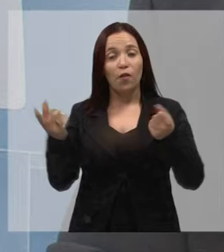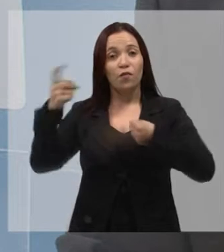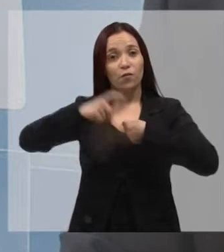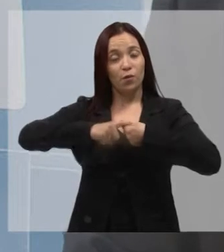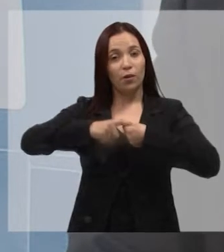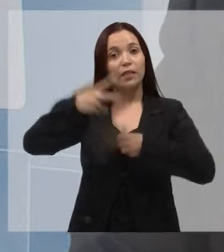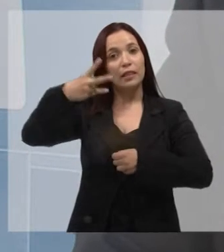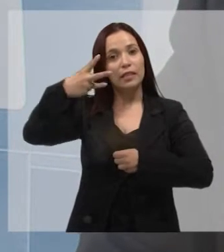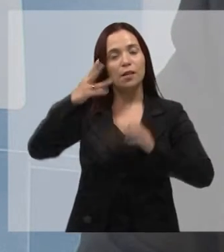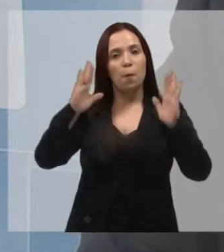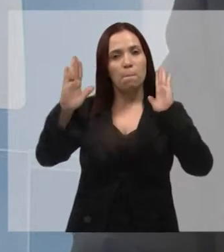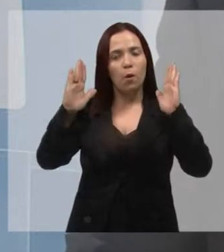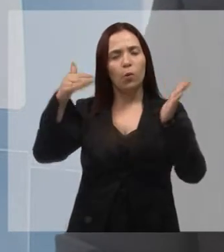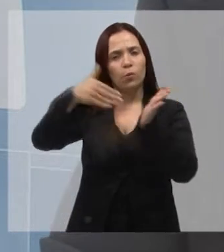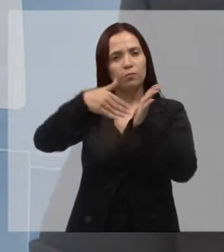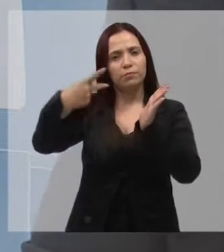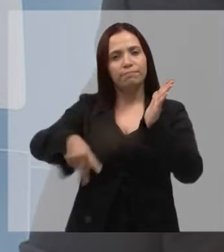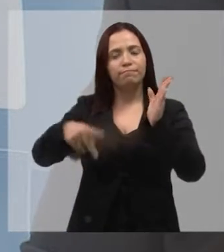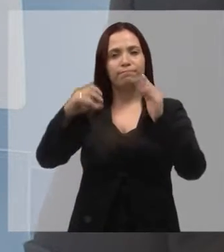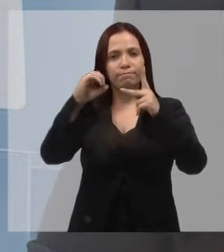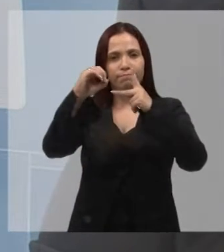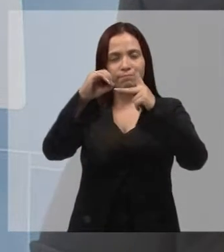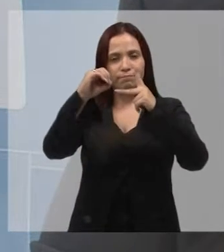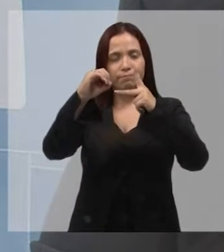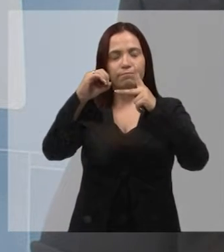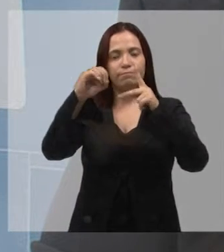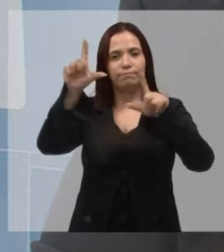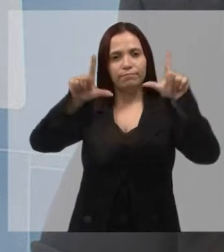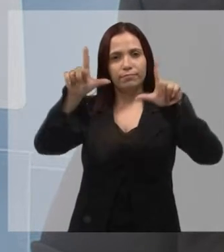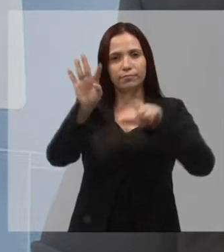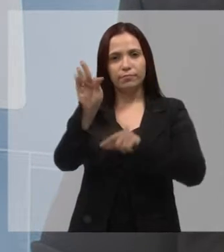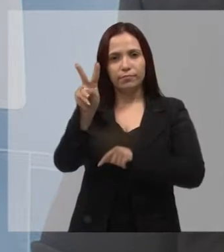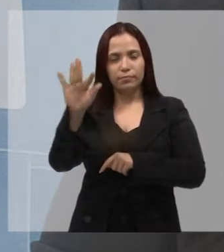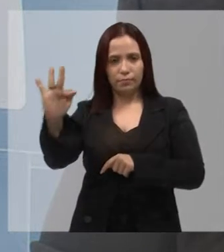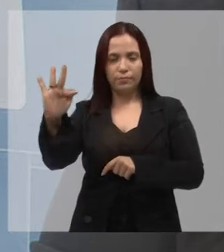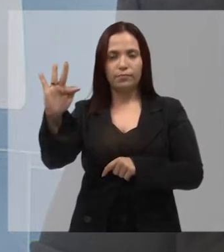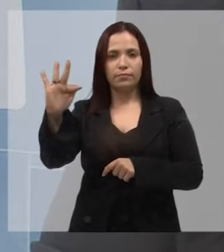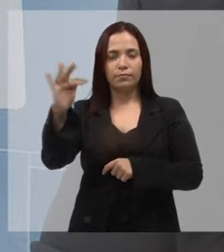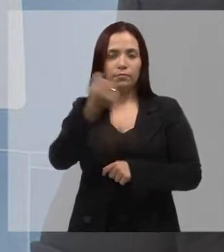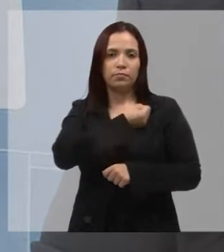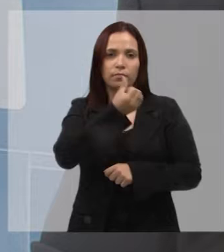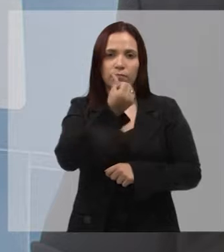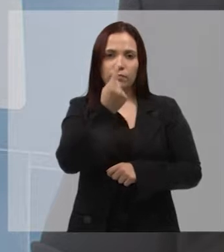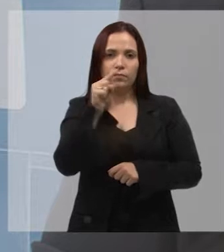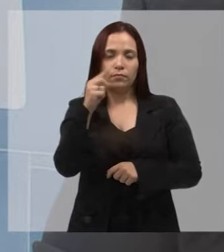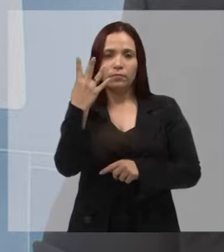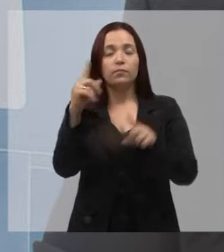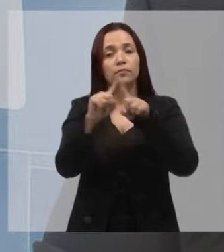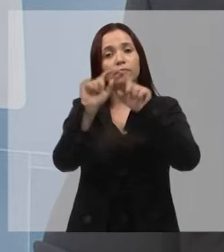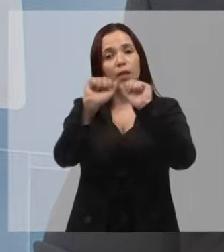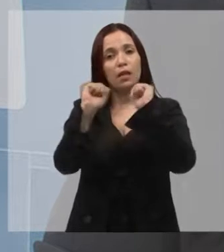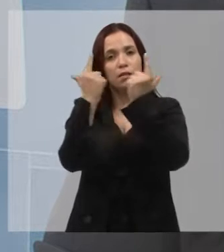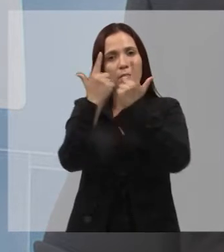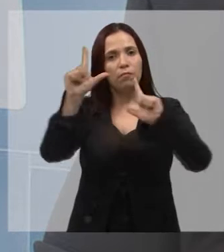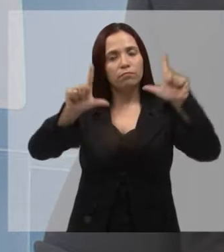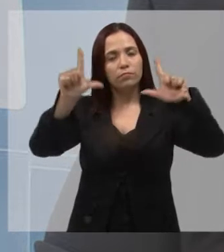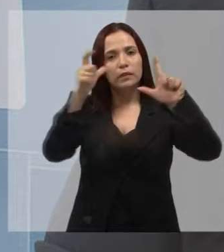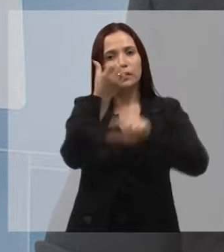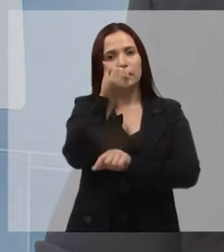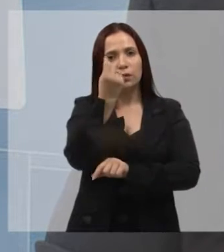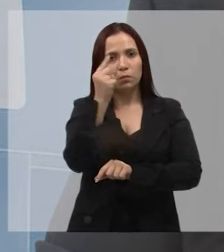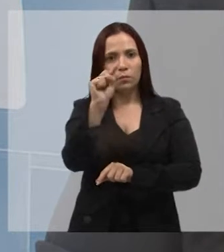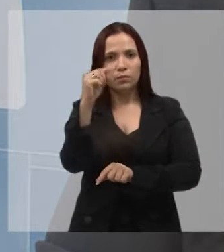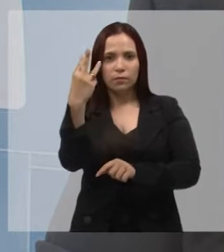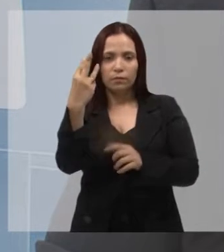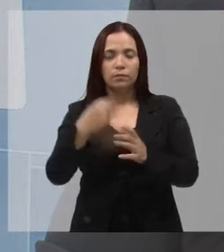Estamos de volta com o terceiro e último bloco do programa Pela Ordem, na sua TV Fortaleza, canal 61.4, e na sua TV